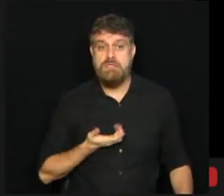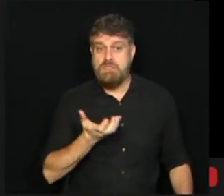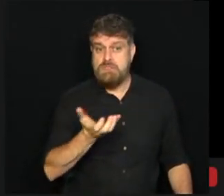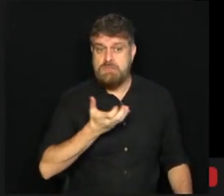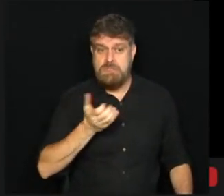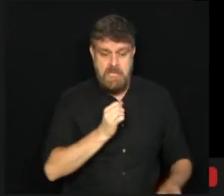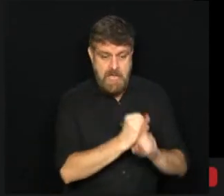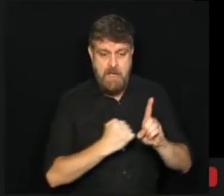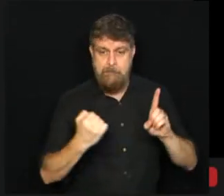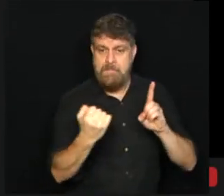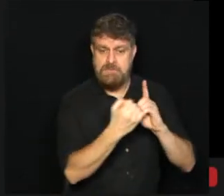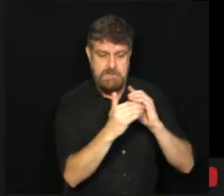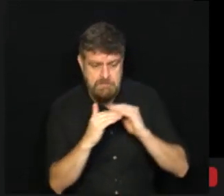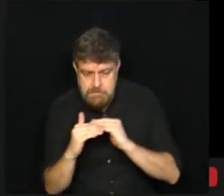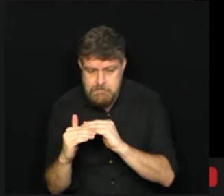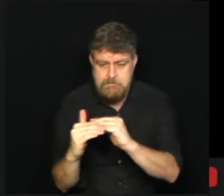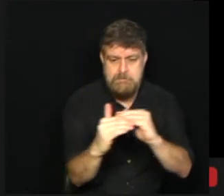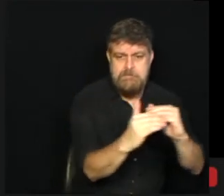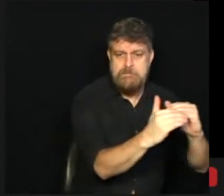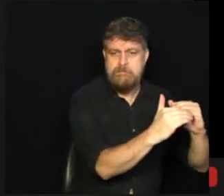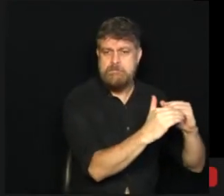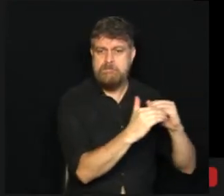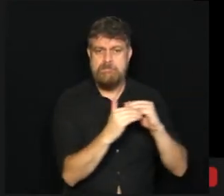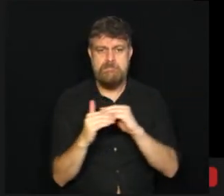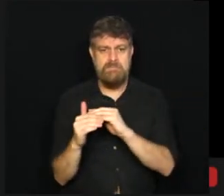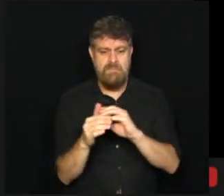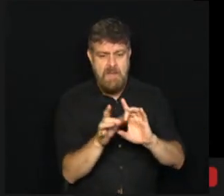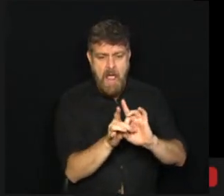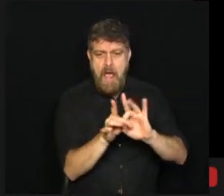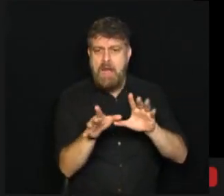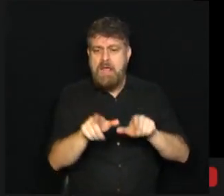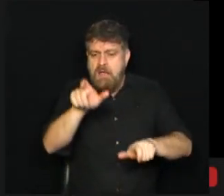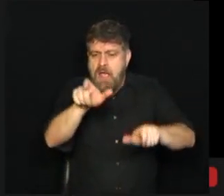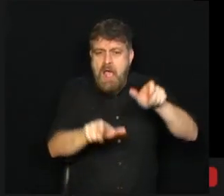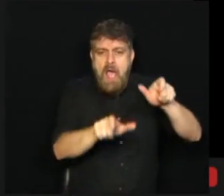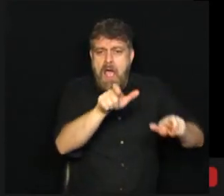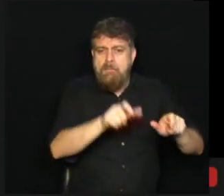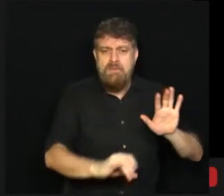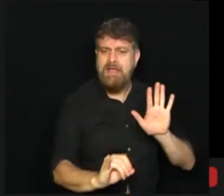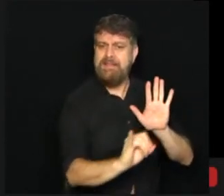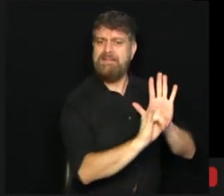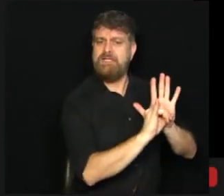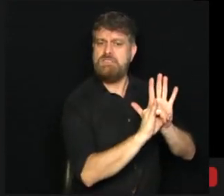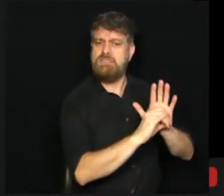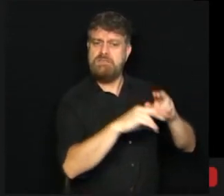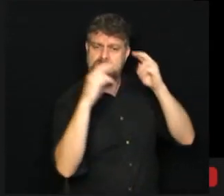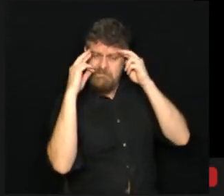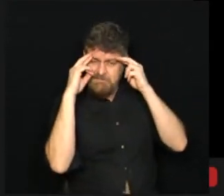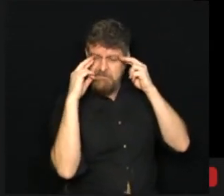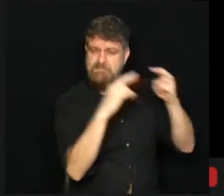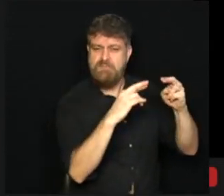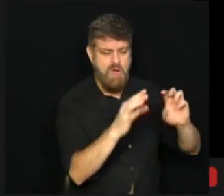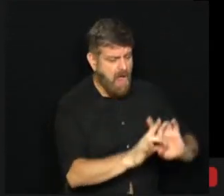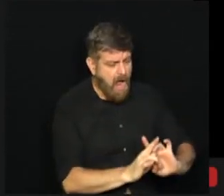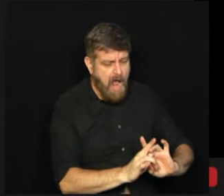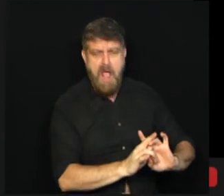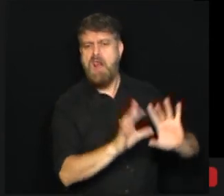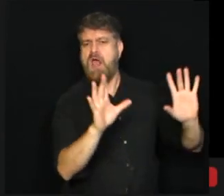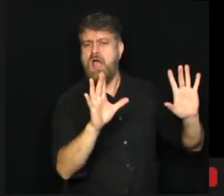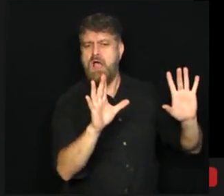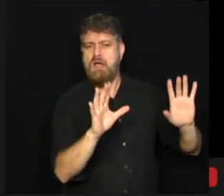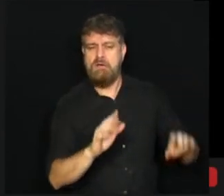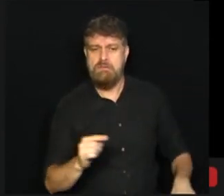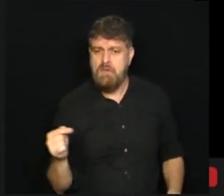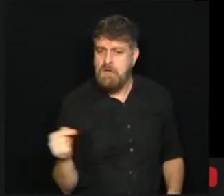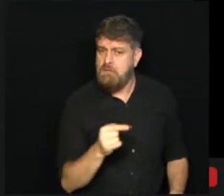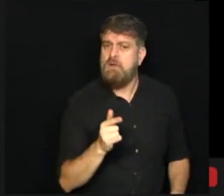numa sociedade, sabe, livre, onde as pessoas possam ser exatamente o que elas queiram ser e ter